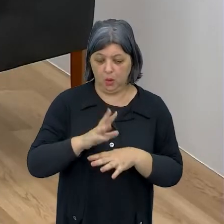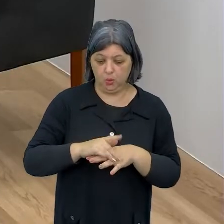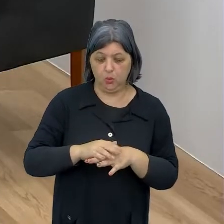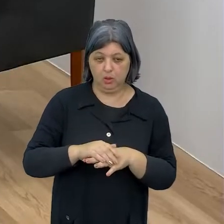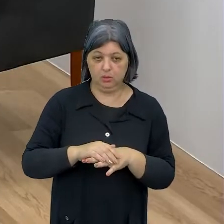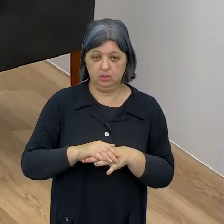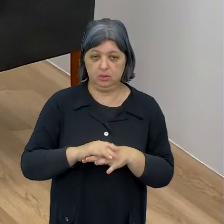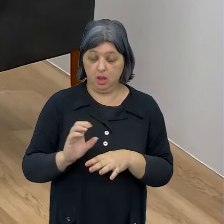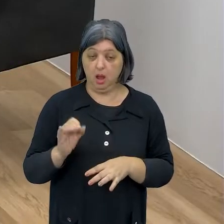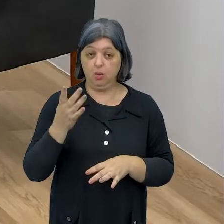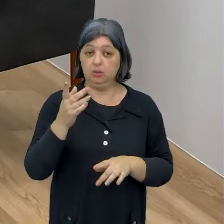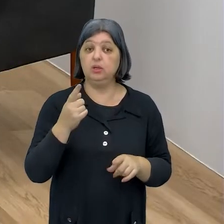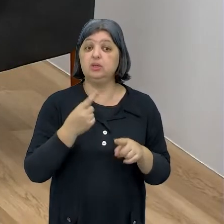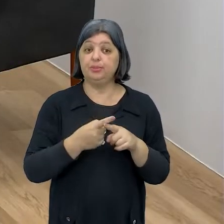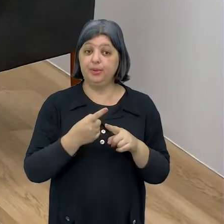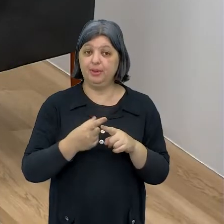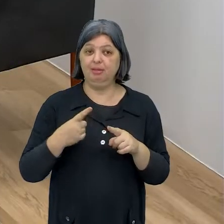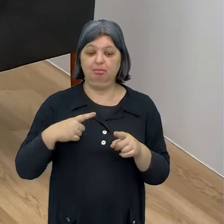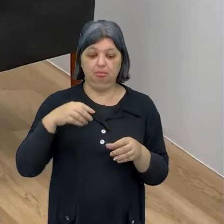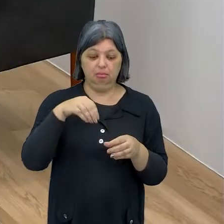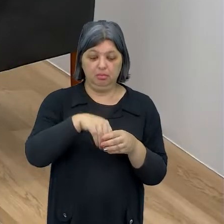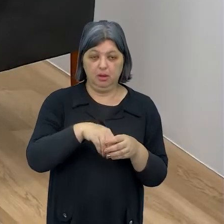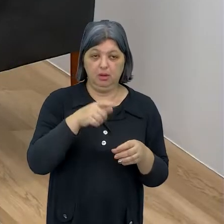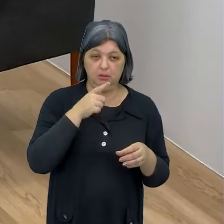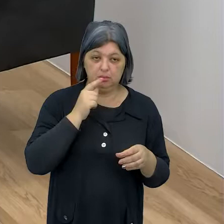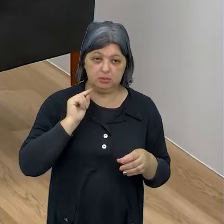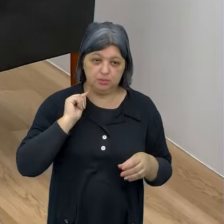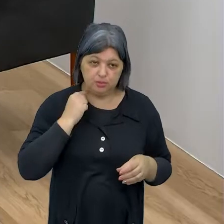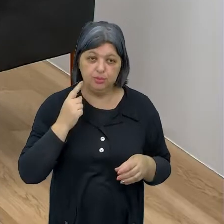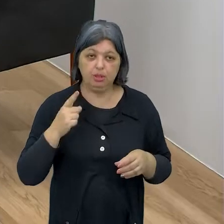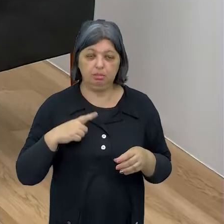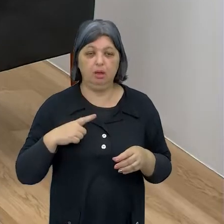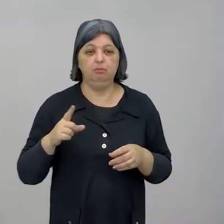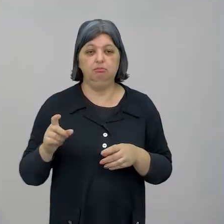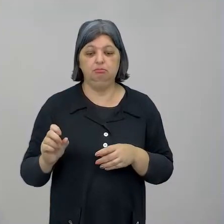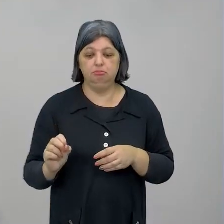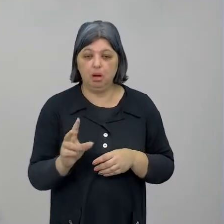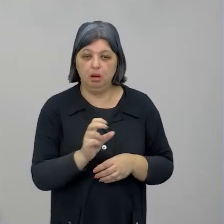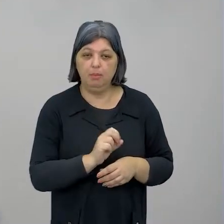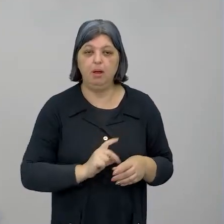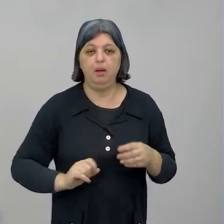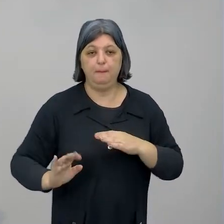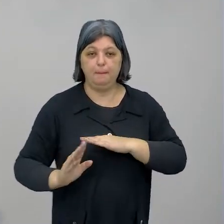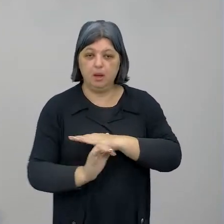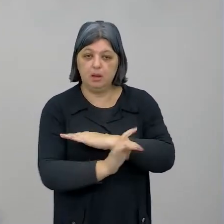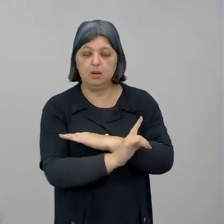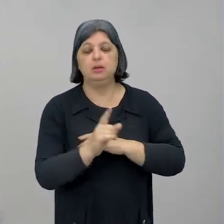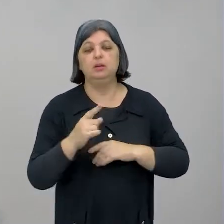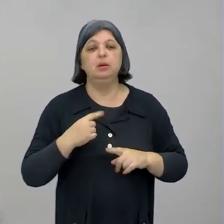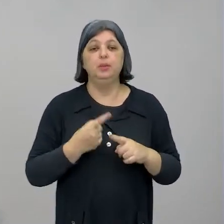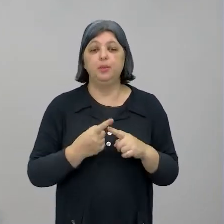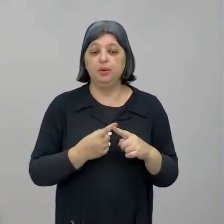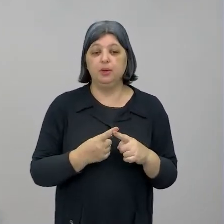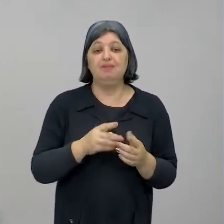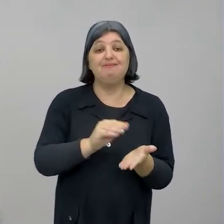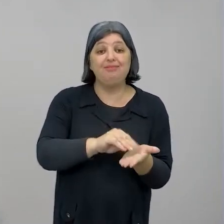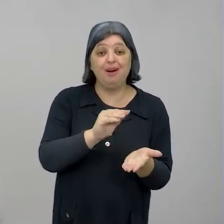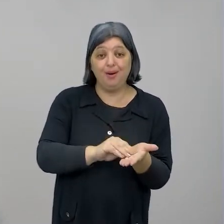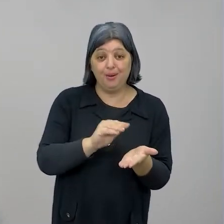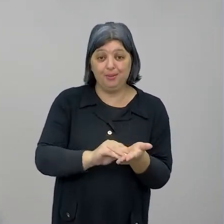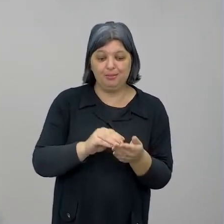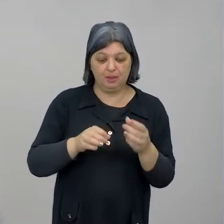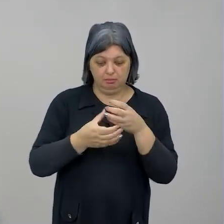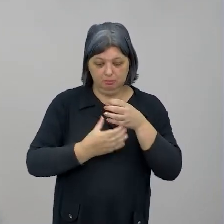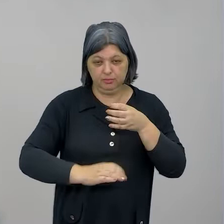dessa questão do saneamento básico e principalmente da deficiência no saneamento básico. Então, a gente tem,